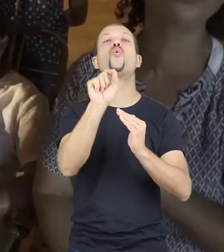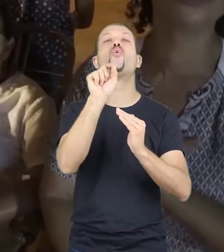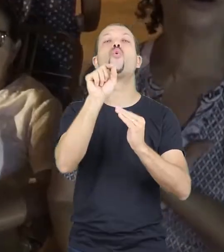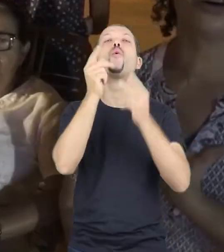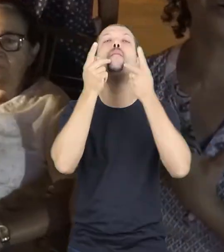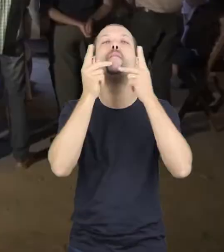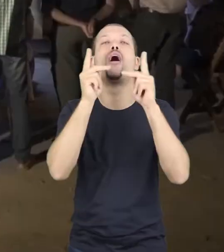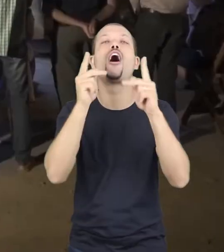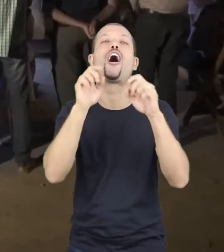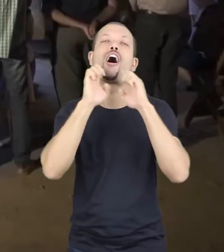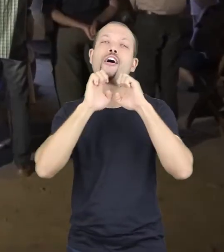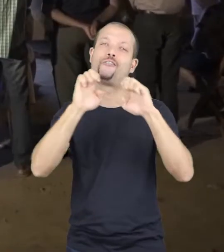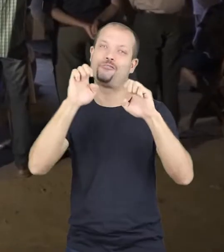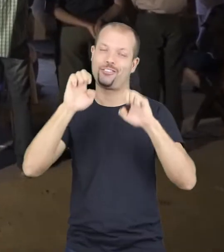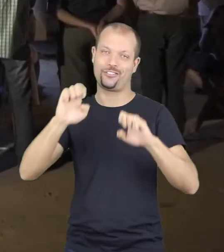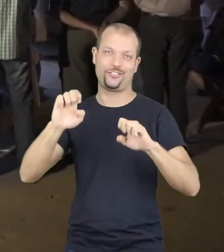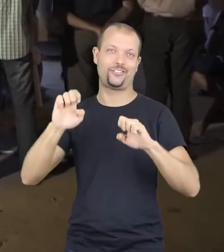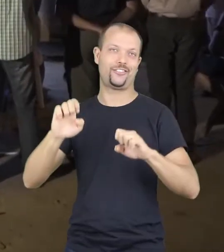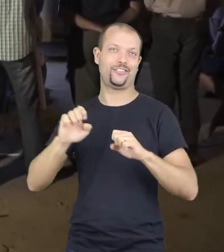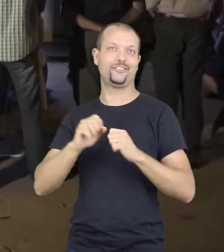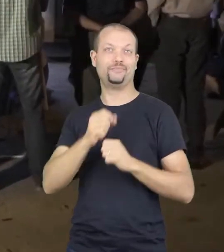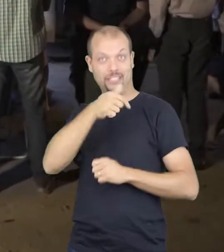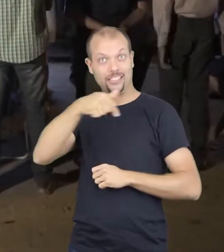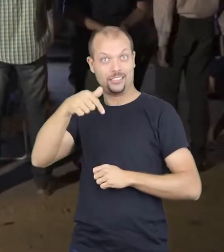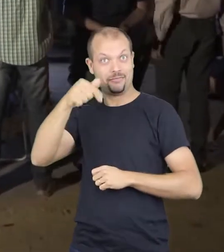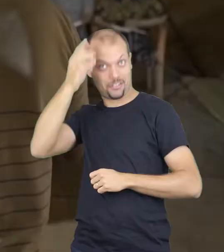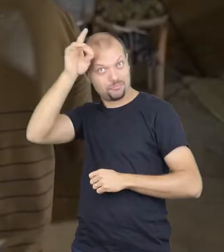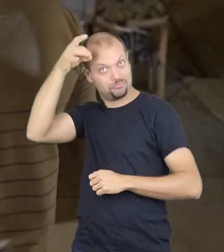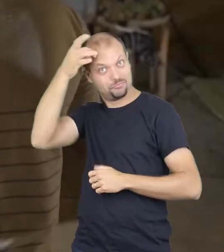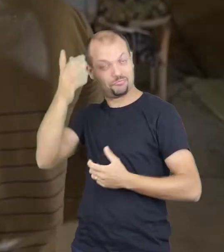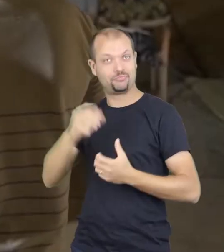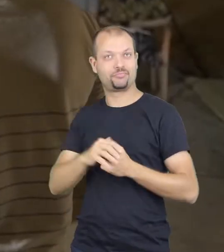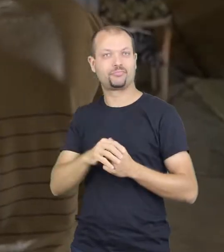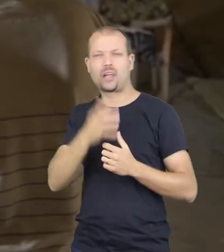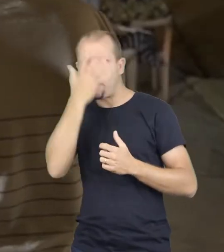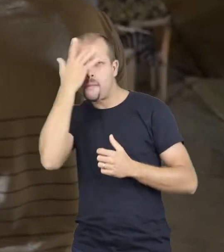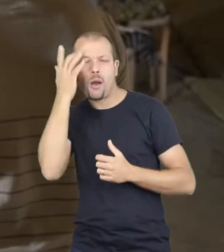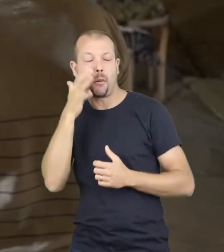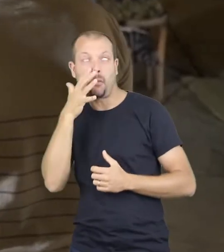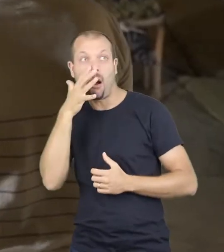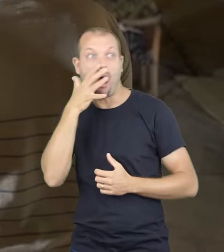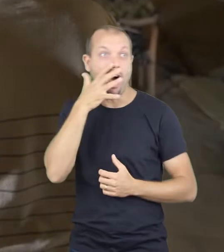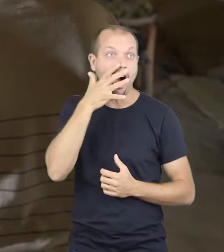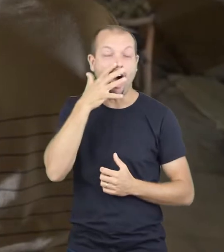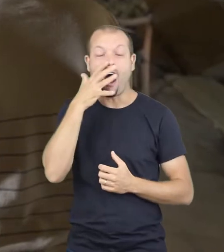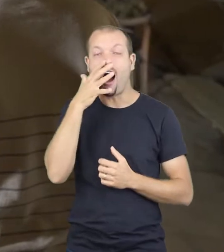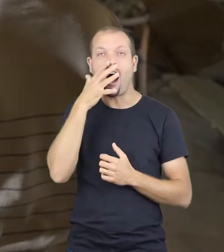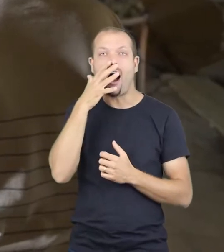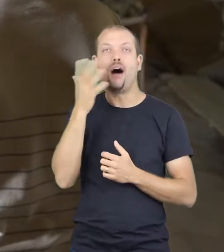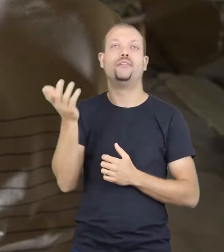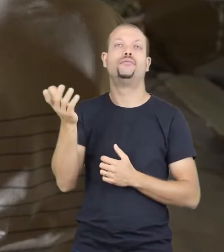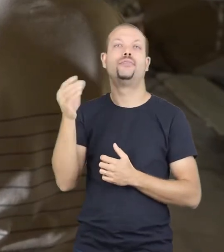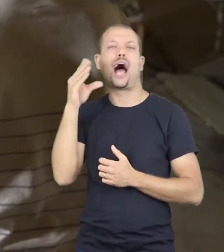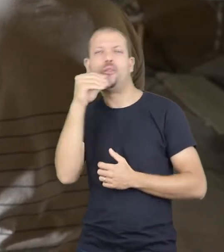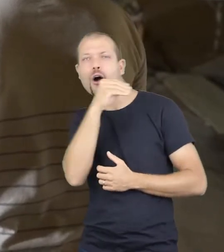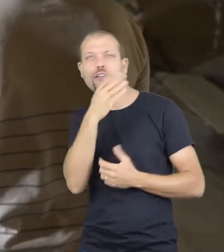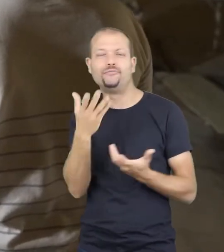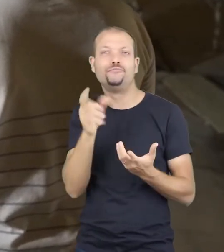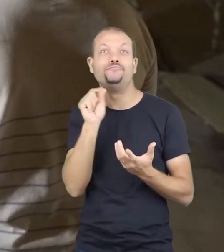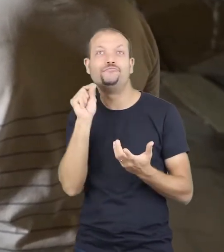de pregação durante o evangelismo da Semana Santa. Os interessados, na sua maioria